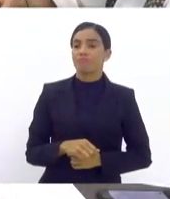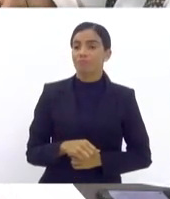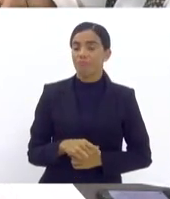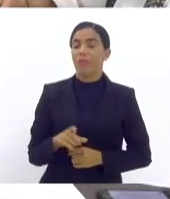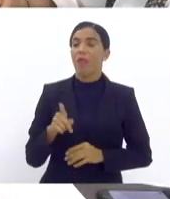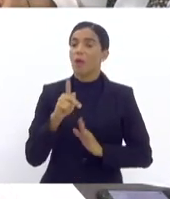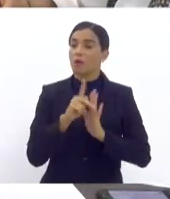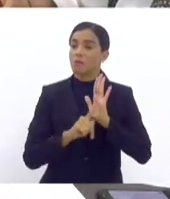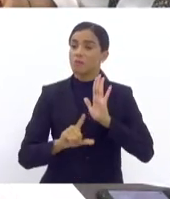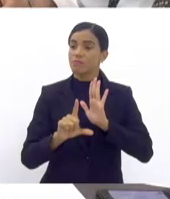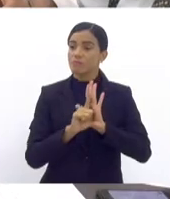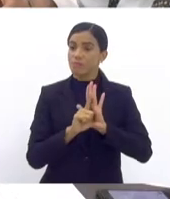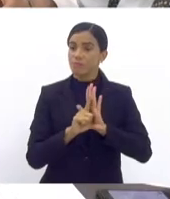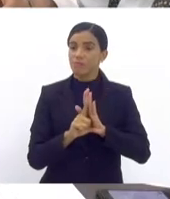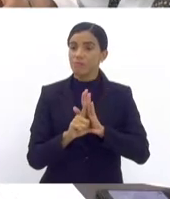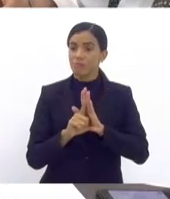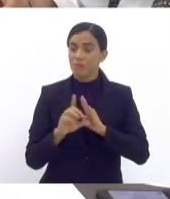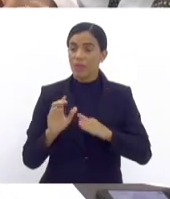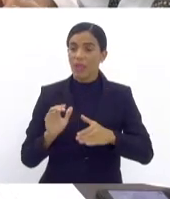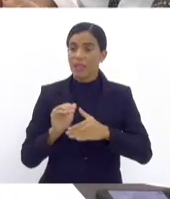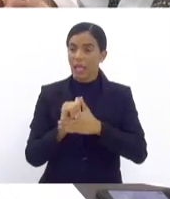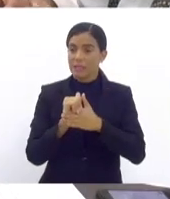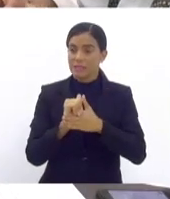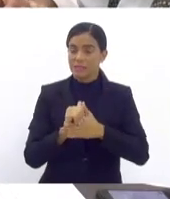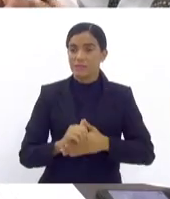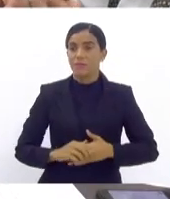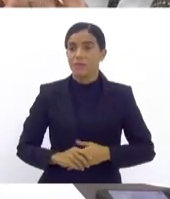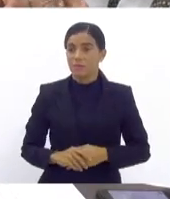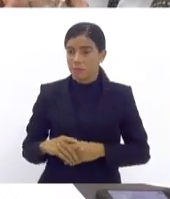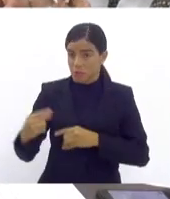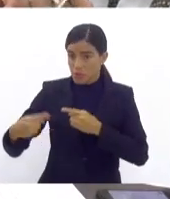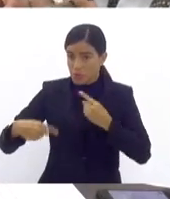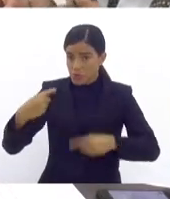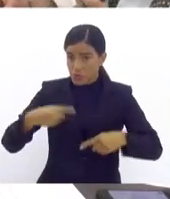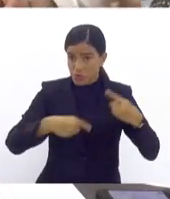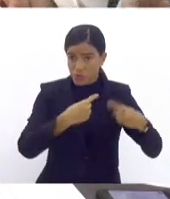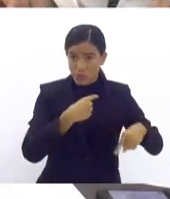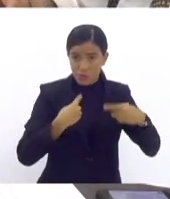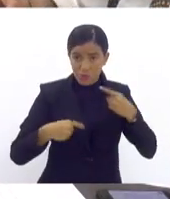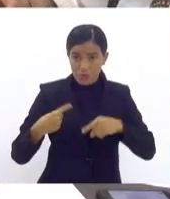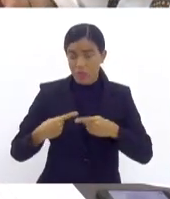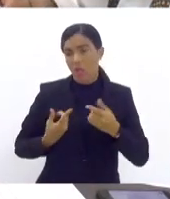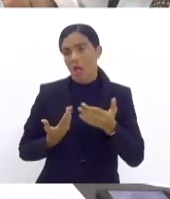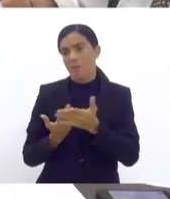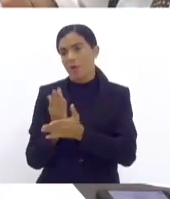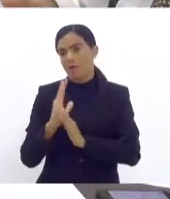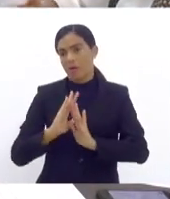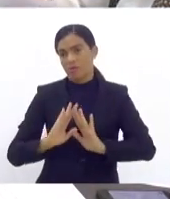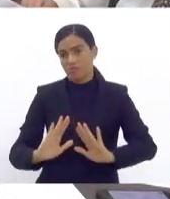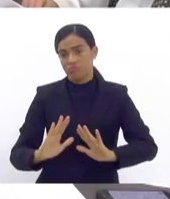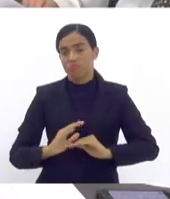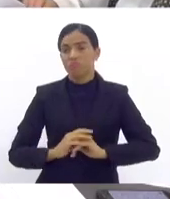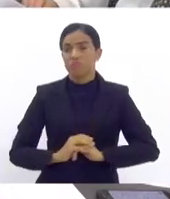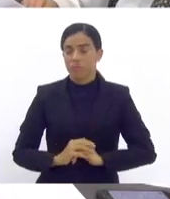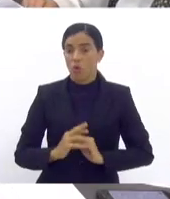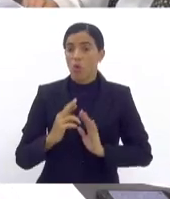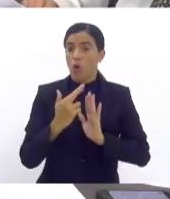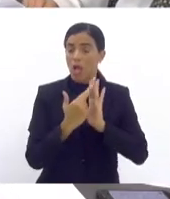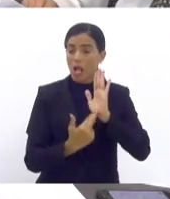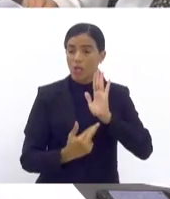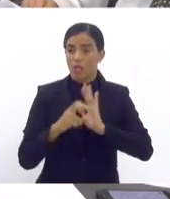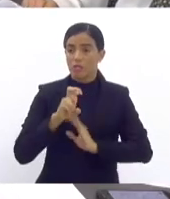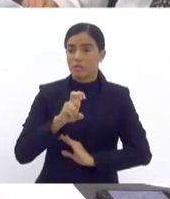que são os projetos pela anexação. Senhores em discussão, senhores que aprovam, permaneçam como estão, aprovados os relatórios do 55